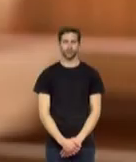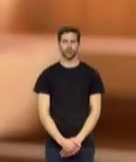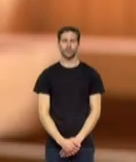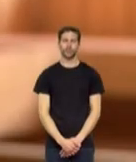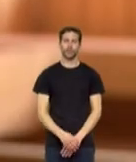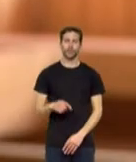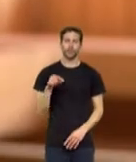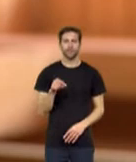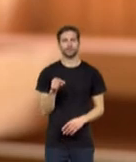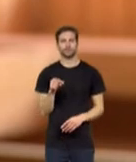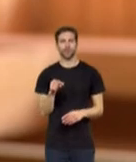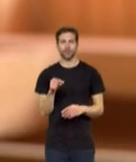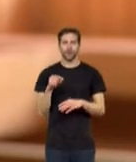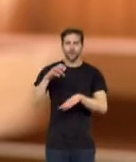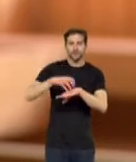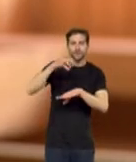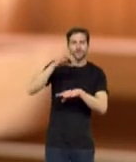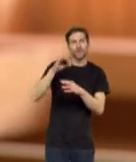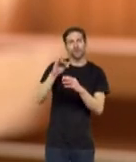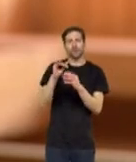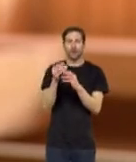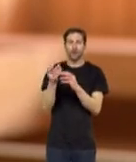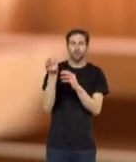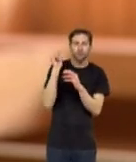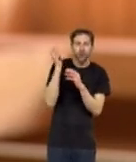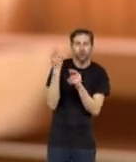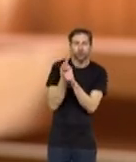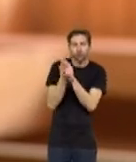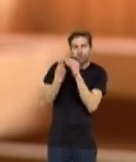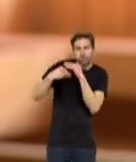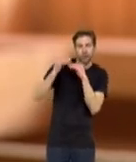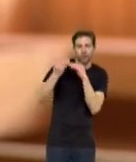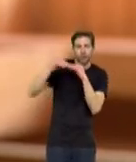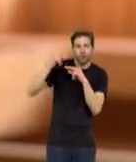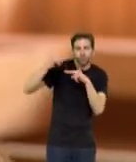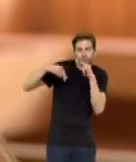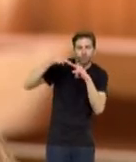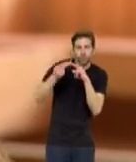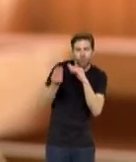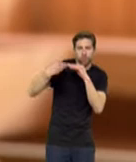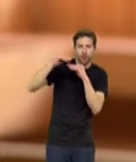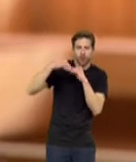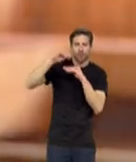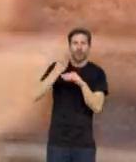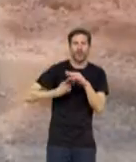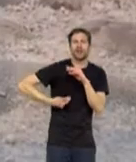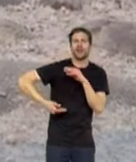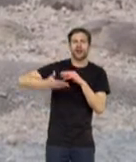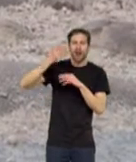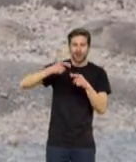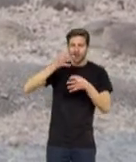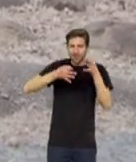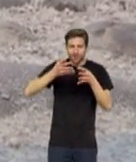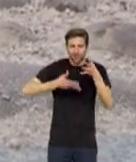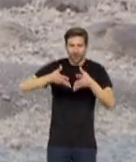Isto é um edifício feito de acrescentos ao longo dos séculos, não só quando foi fábrica, mas anteriormente que era lagar de azeite e antes disso